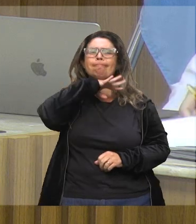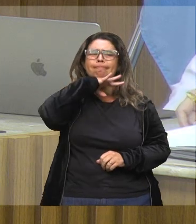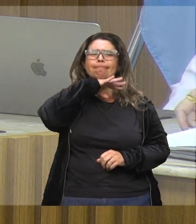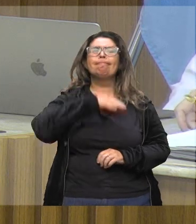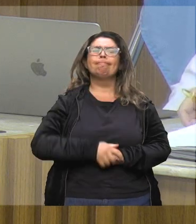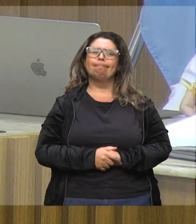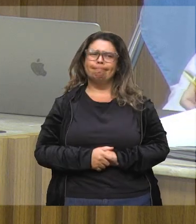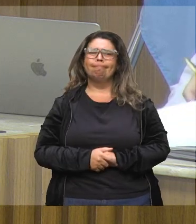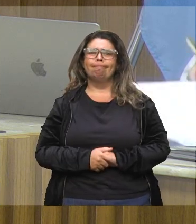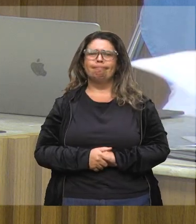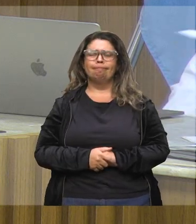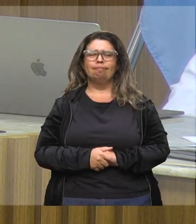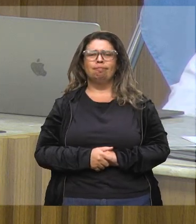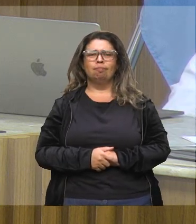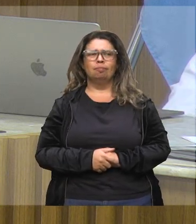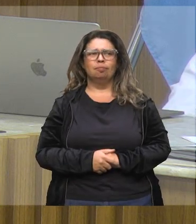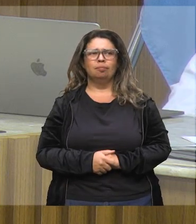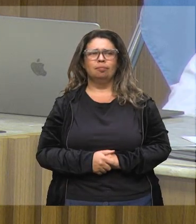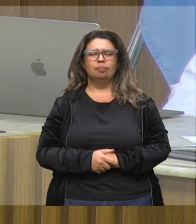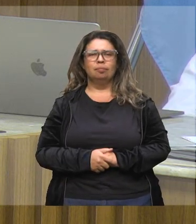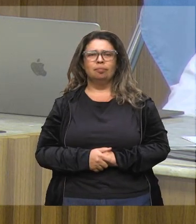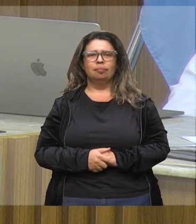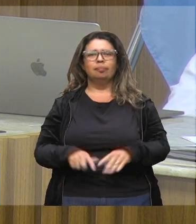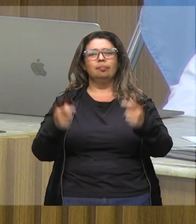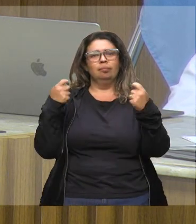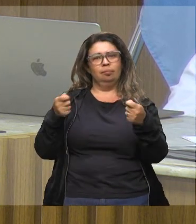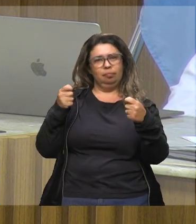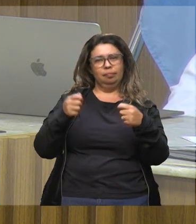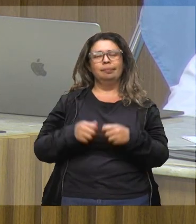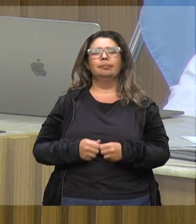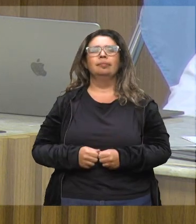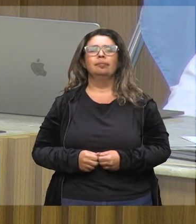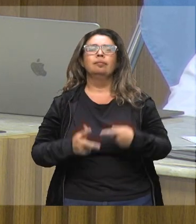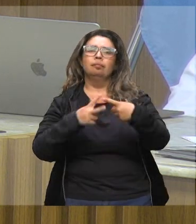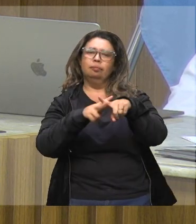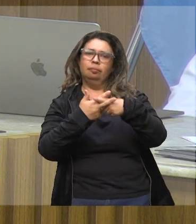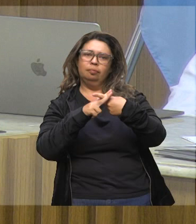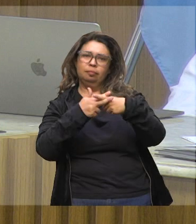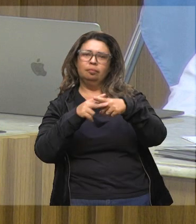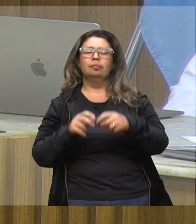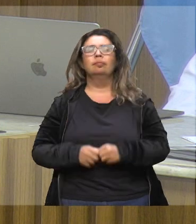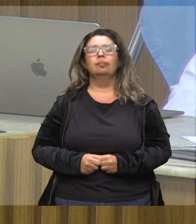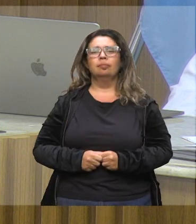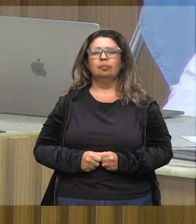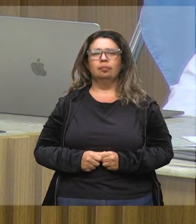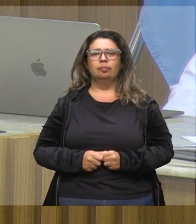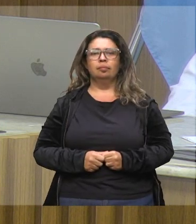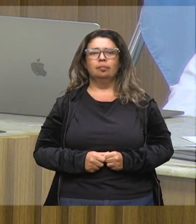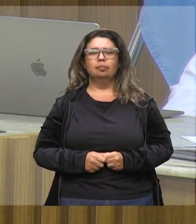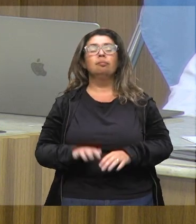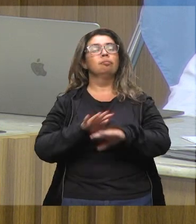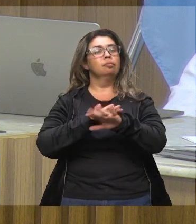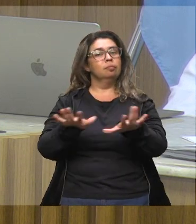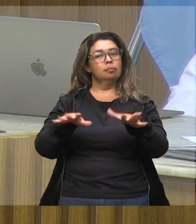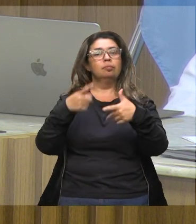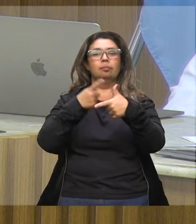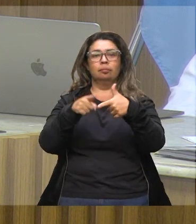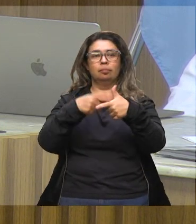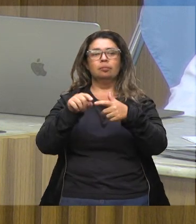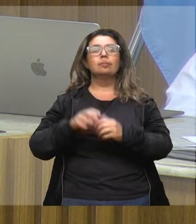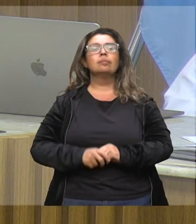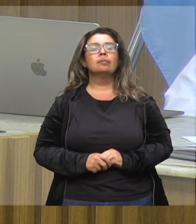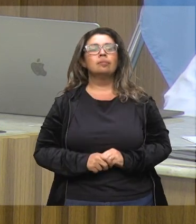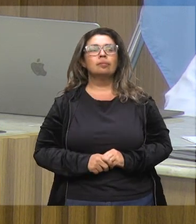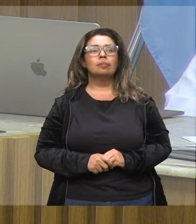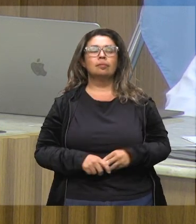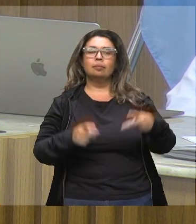para aquela situação. Então, precisa aí de uma ação da municipalidade para que se resolva aquele problema.